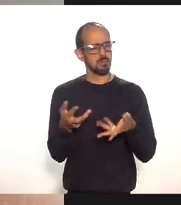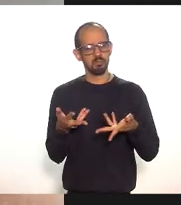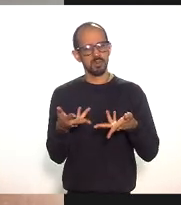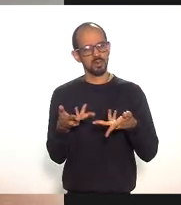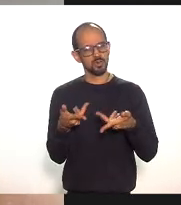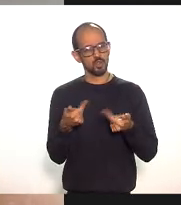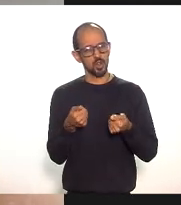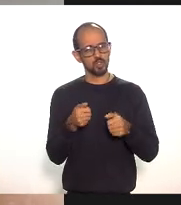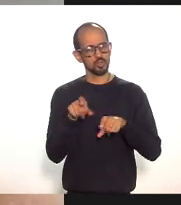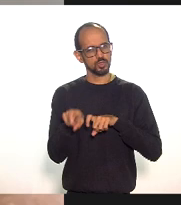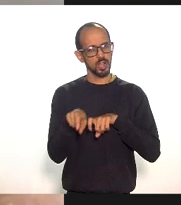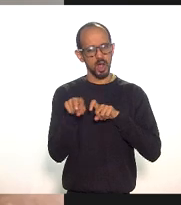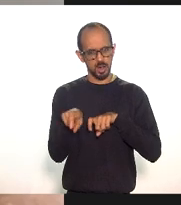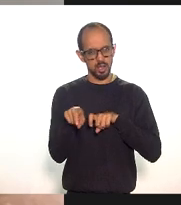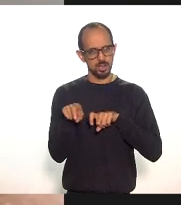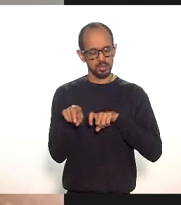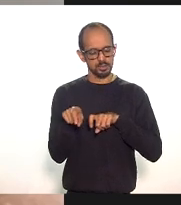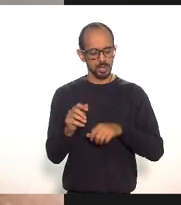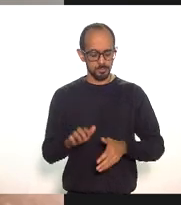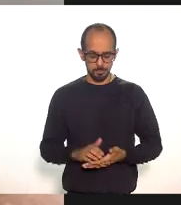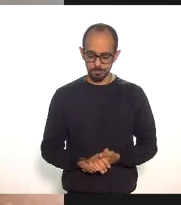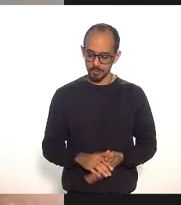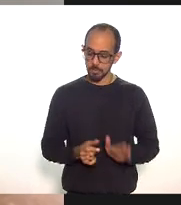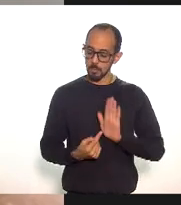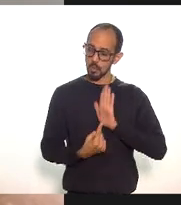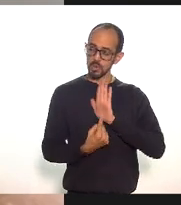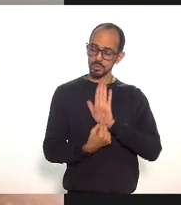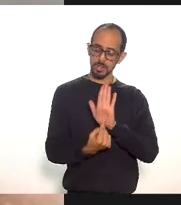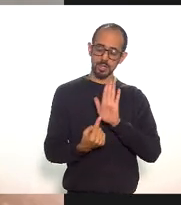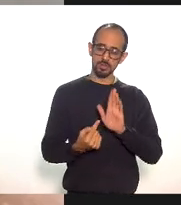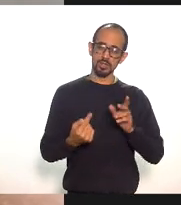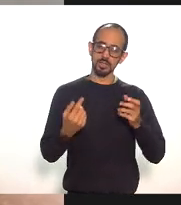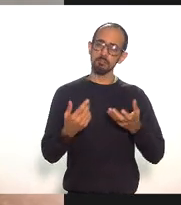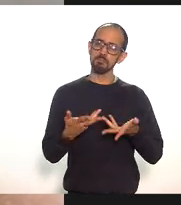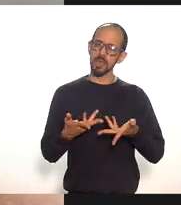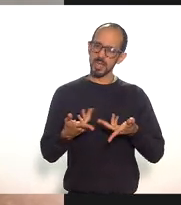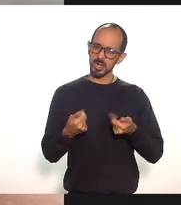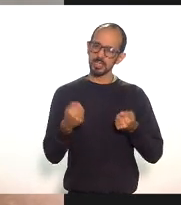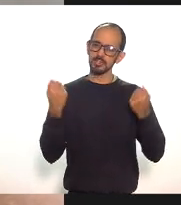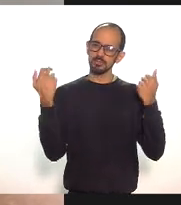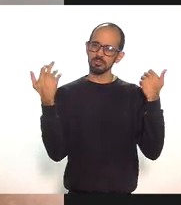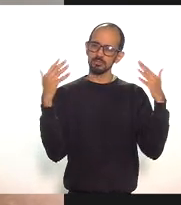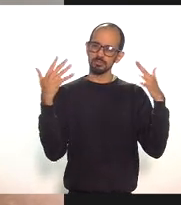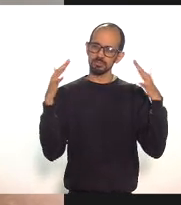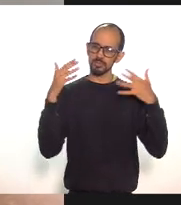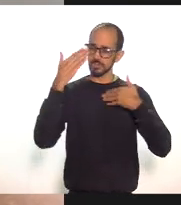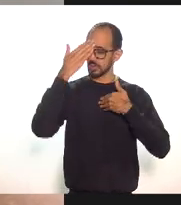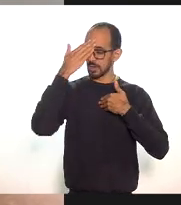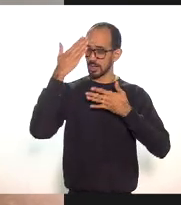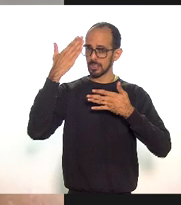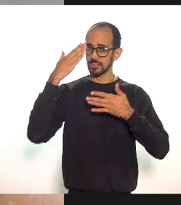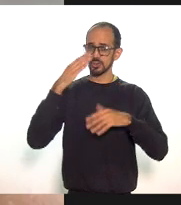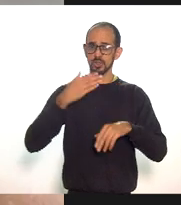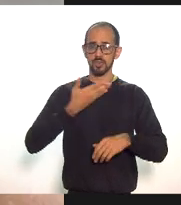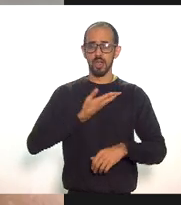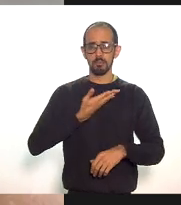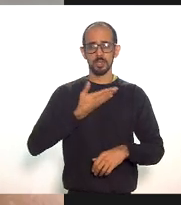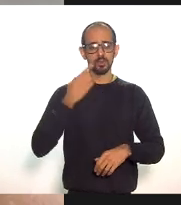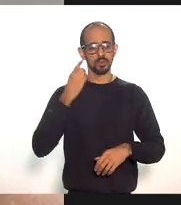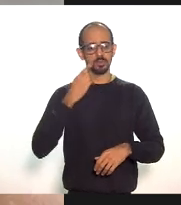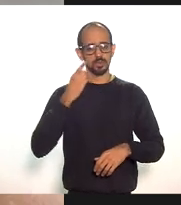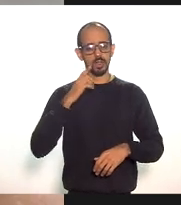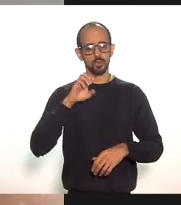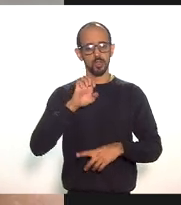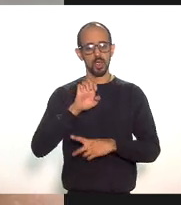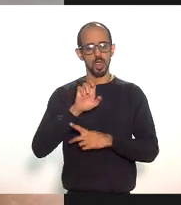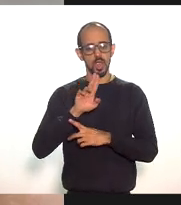do Estado também e um grande exemplo protagonizado que merece o nosso aplauso e o nosso agradecimento ao nosso amigo deputado Eurico